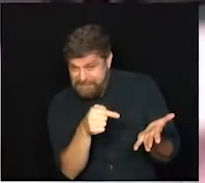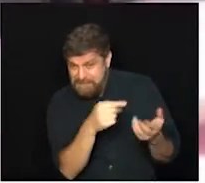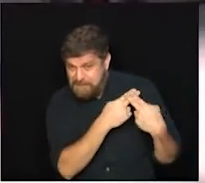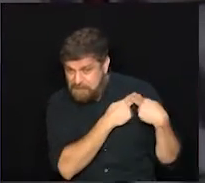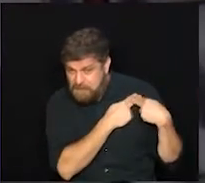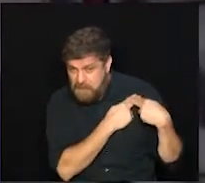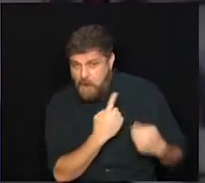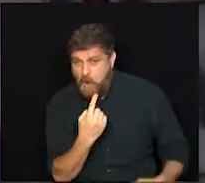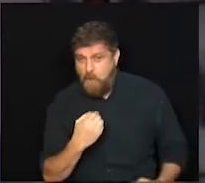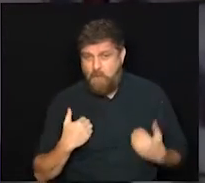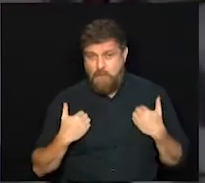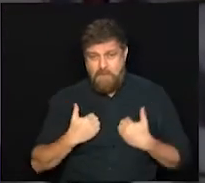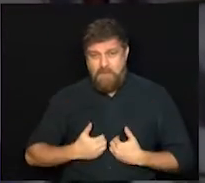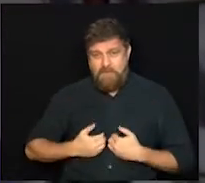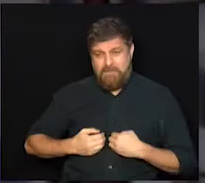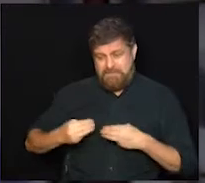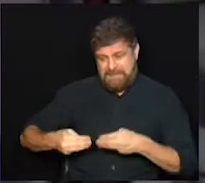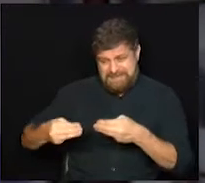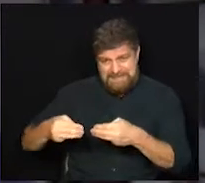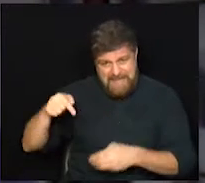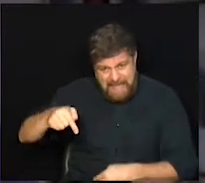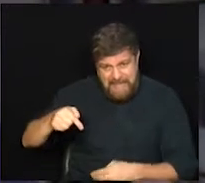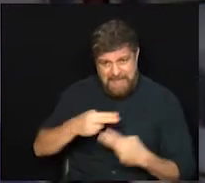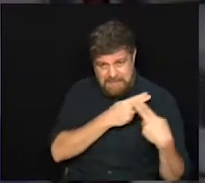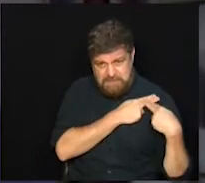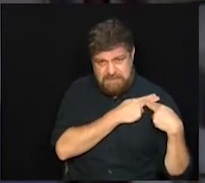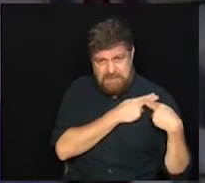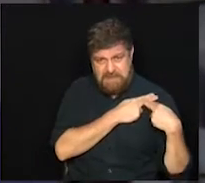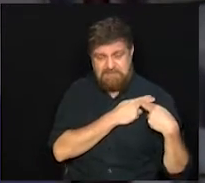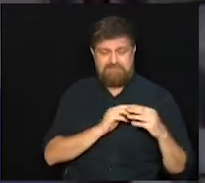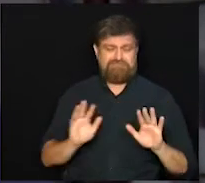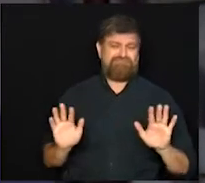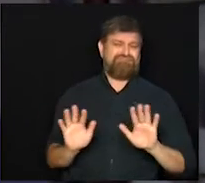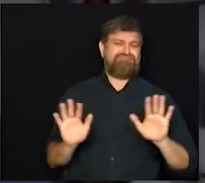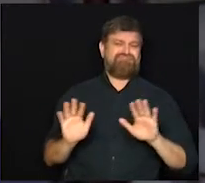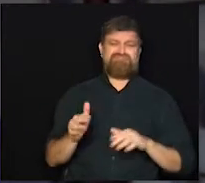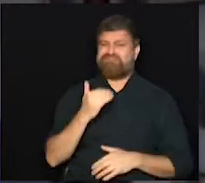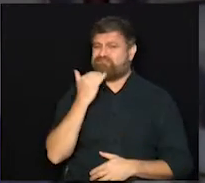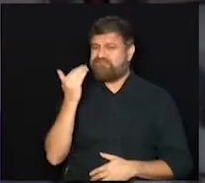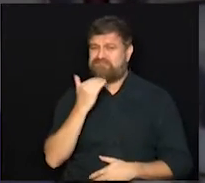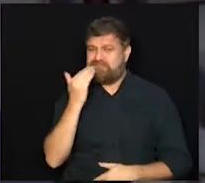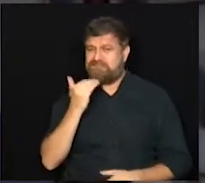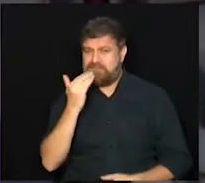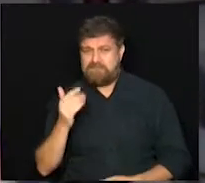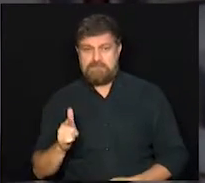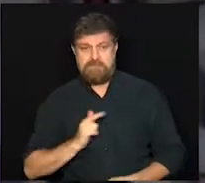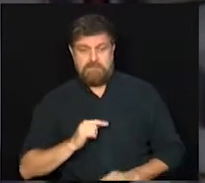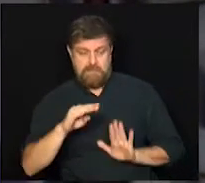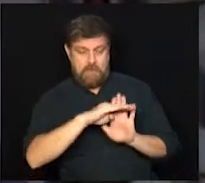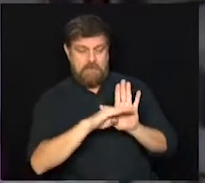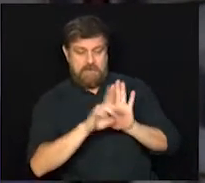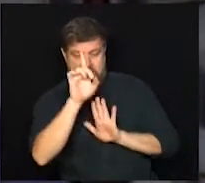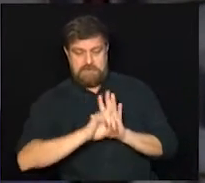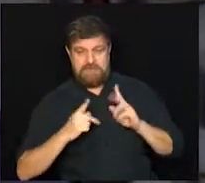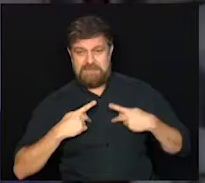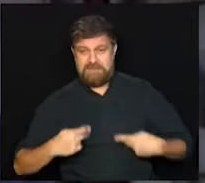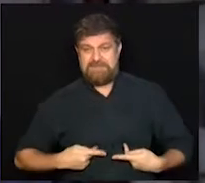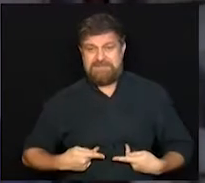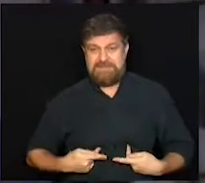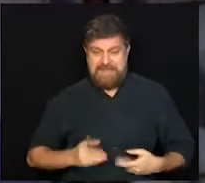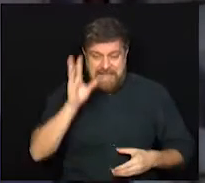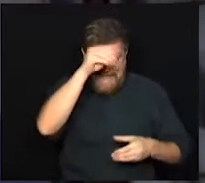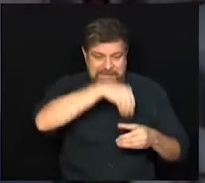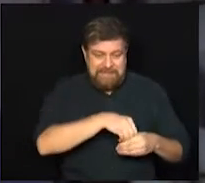um ministério, por exemplo. Tá? E não adianta você fazer um Programa Nacional de Direitos Humanos dentro de um